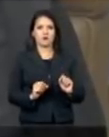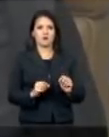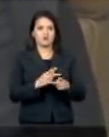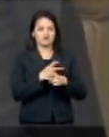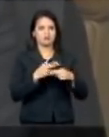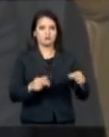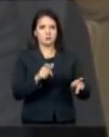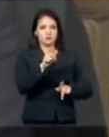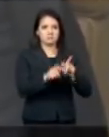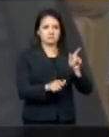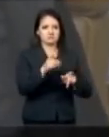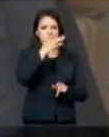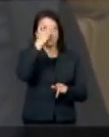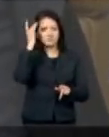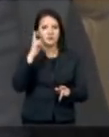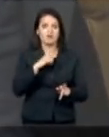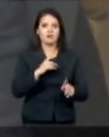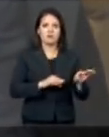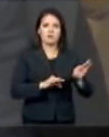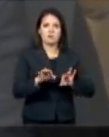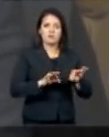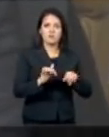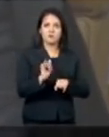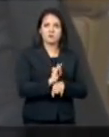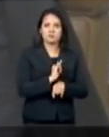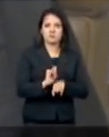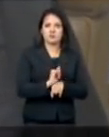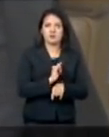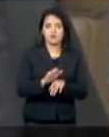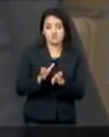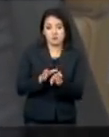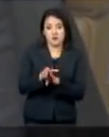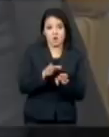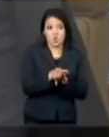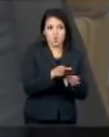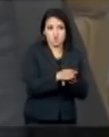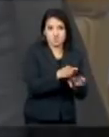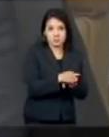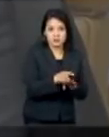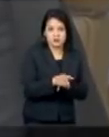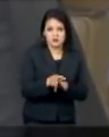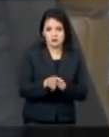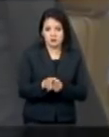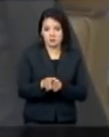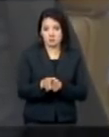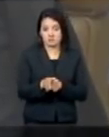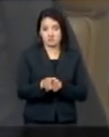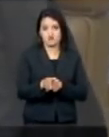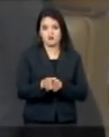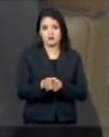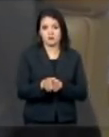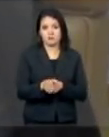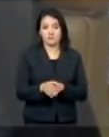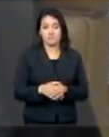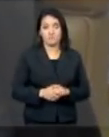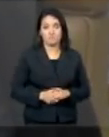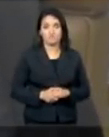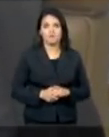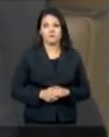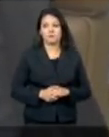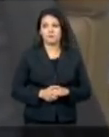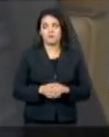que havia elaborado um plano para excluir los das fileiras daquela força singular